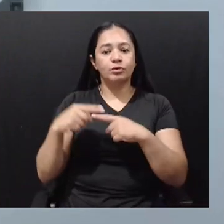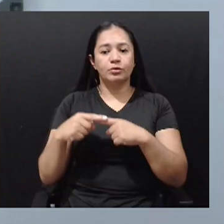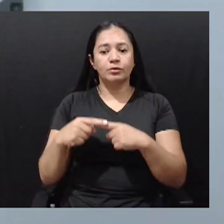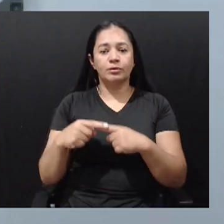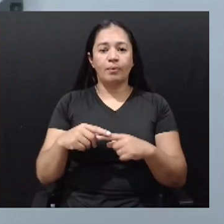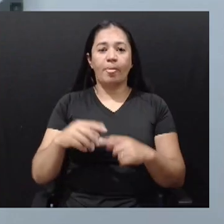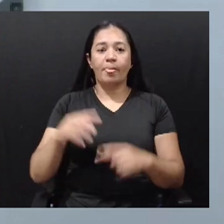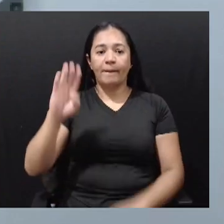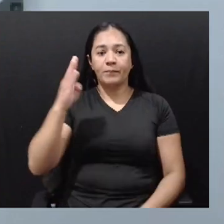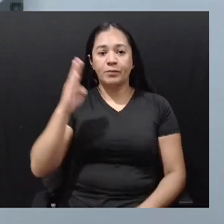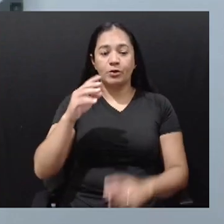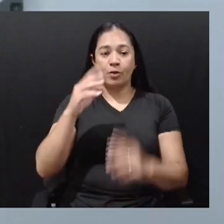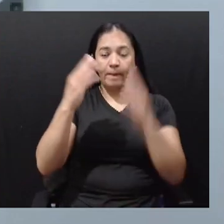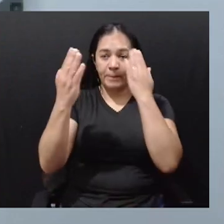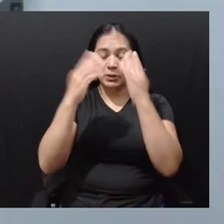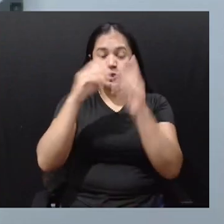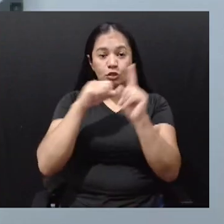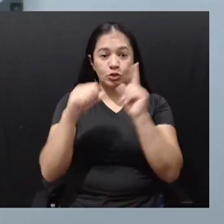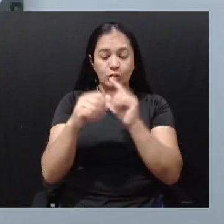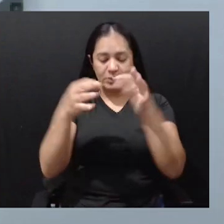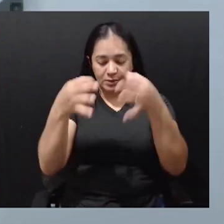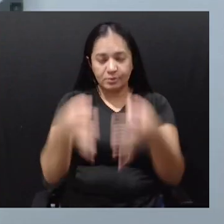biopsicossocial adequado para o que ela sonha.